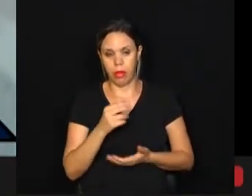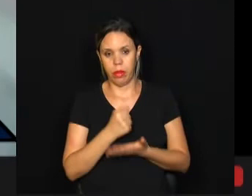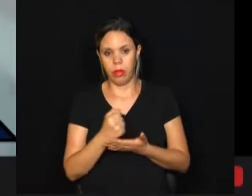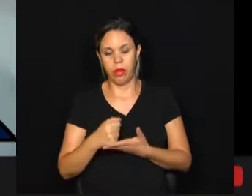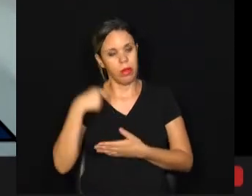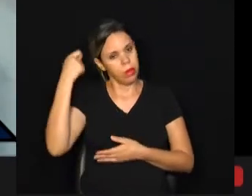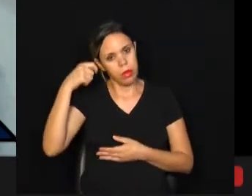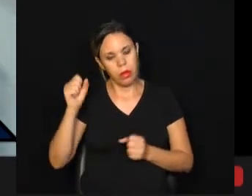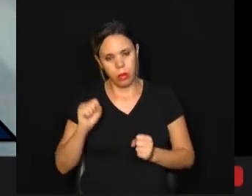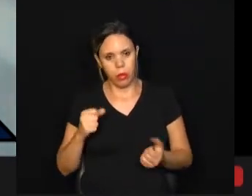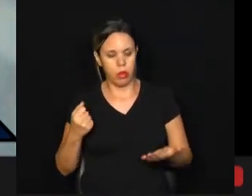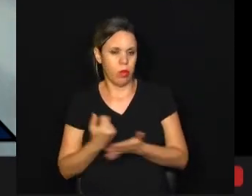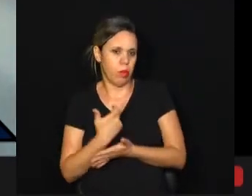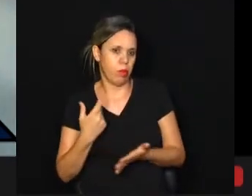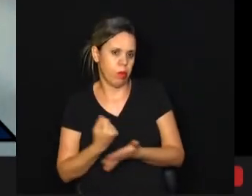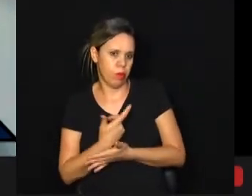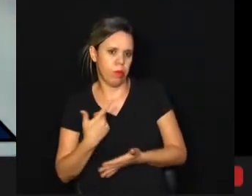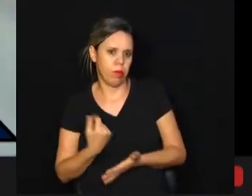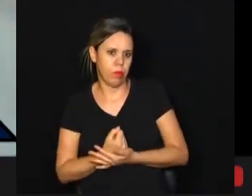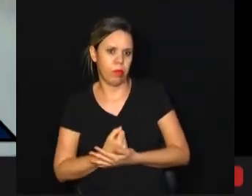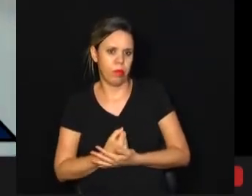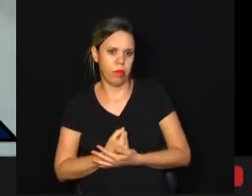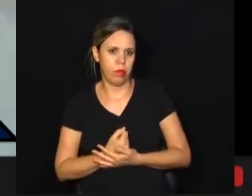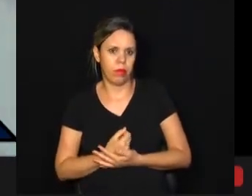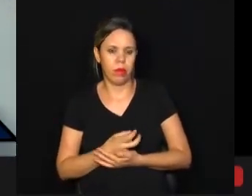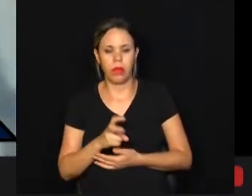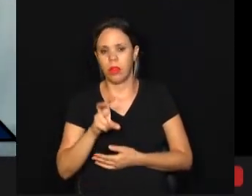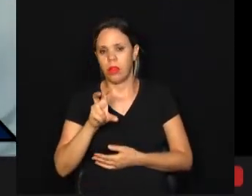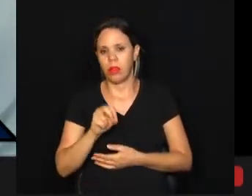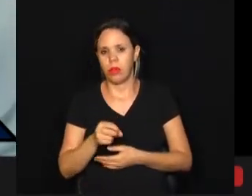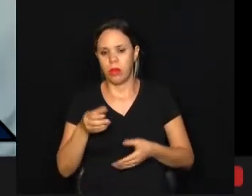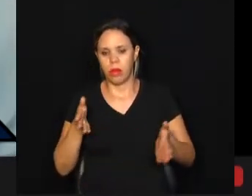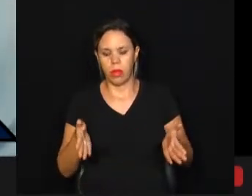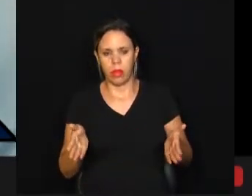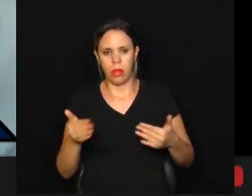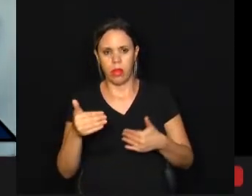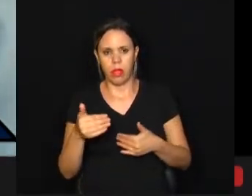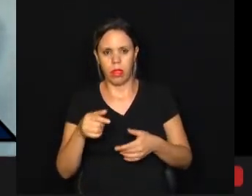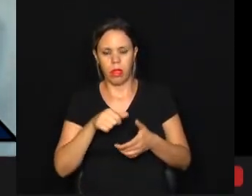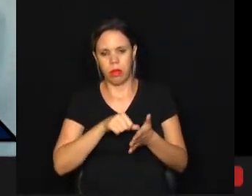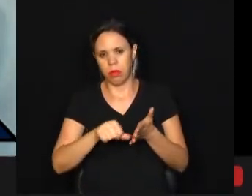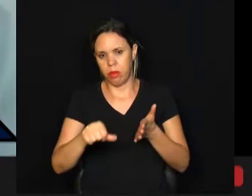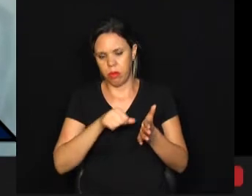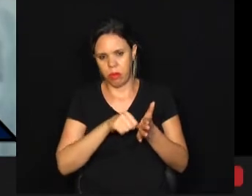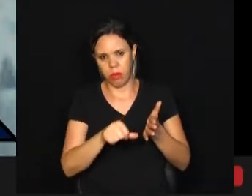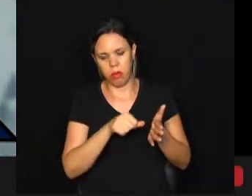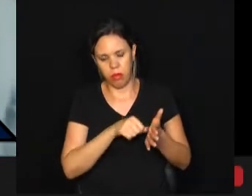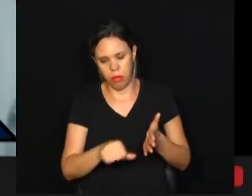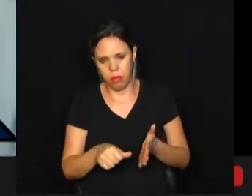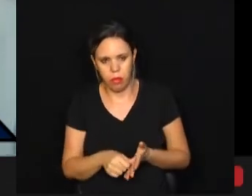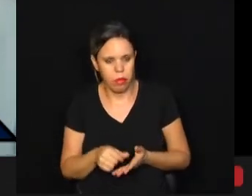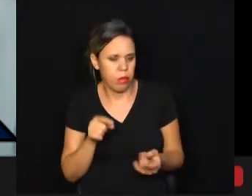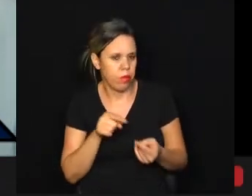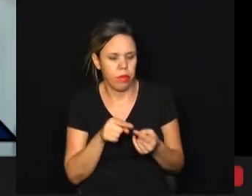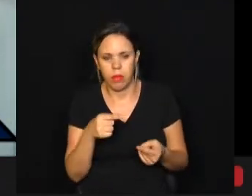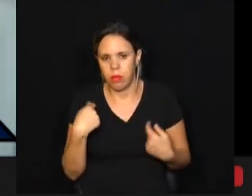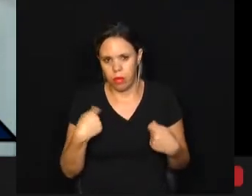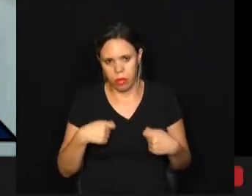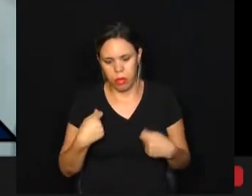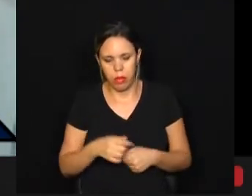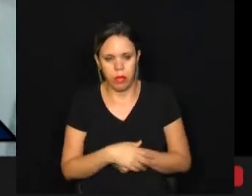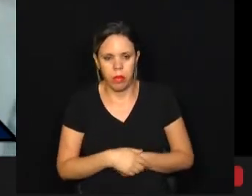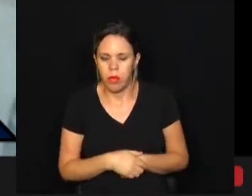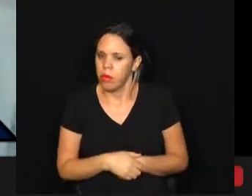quando você podia comprar 50 caixas de esparadrapo, que é uma outra finalidade. A gente precisaria, e aí